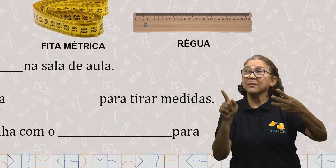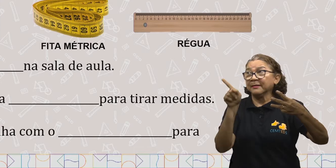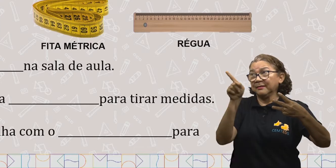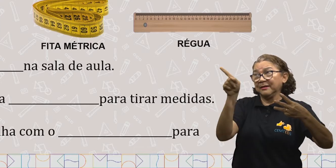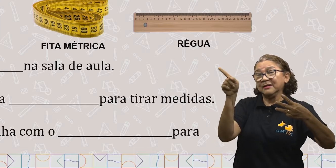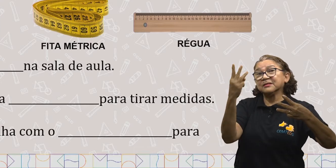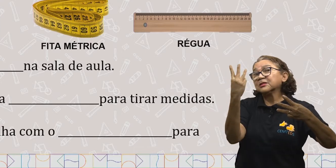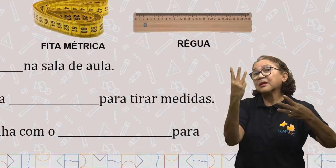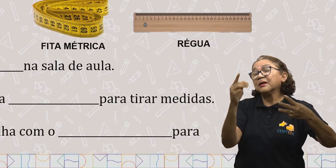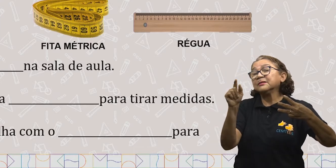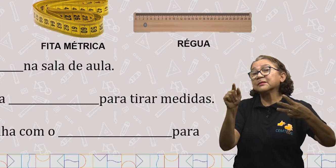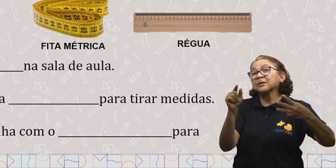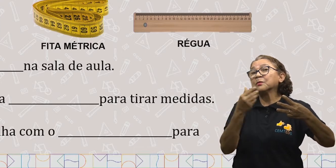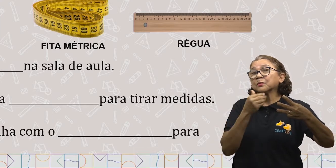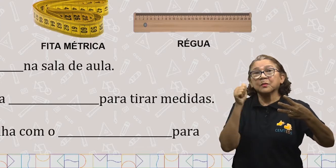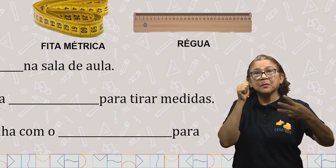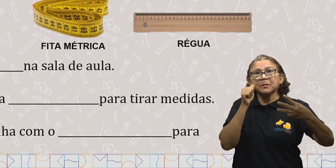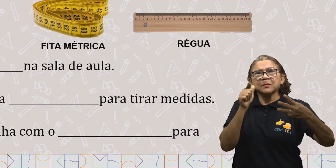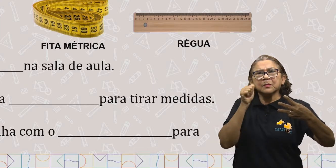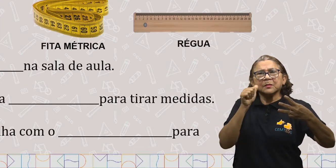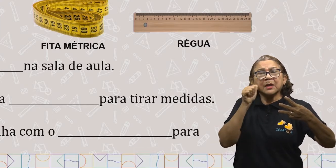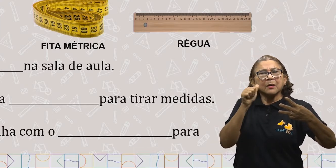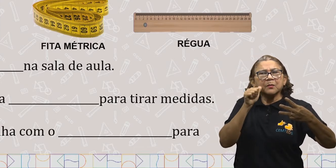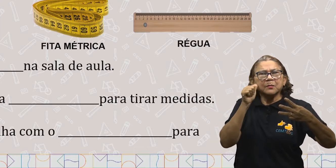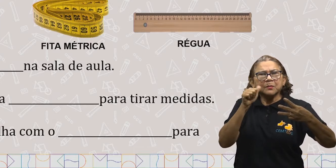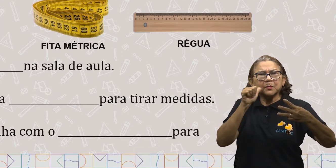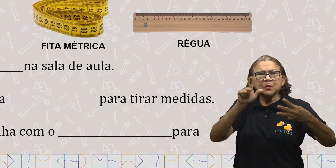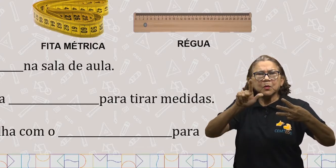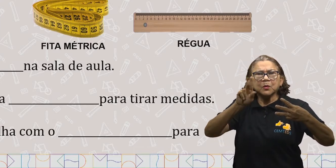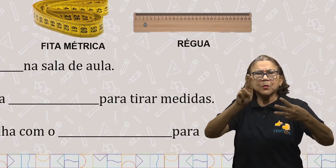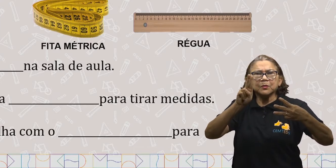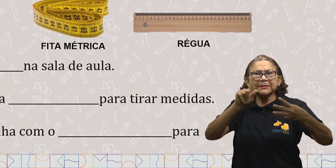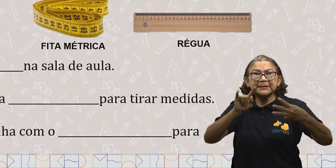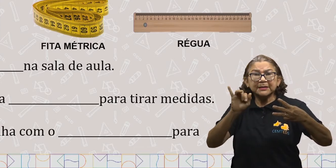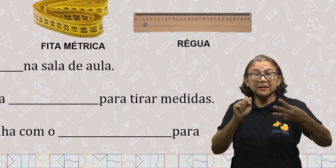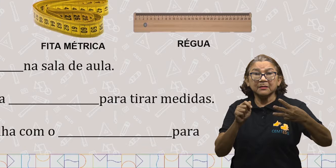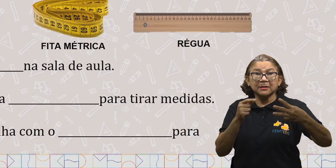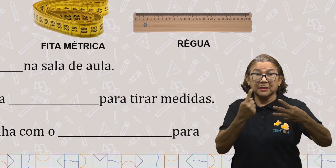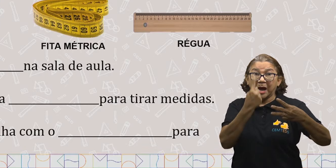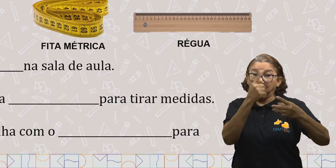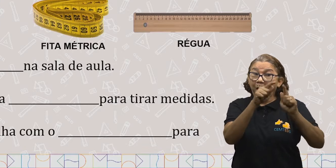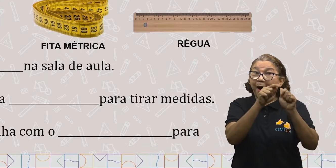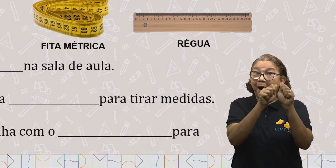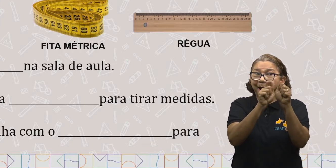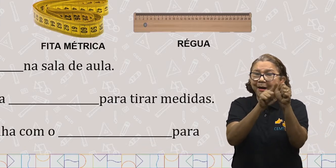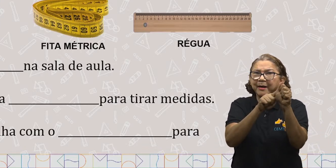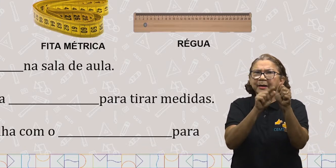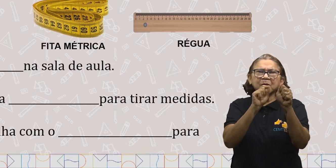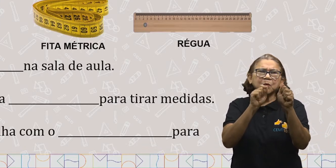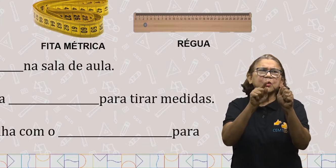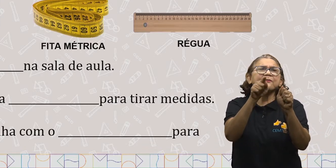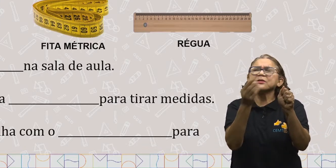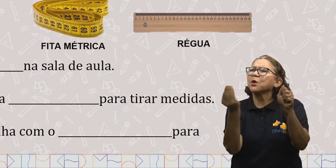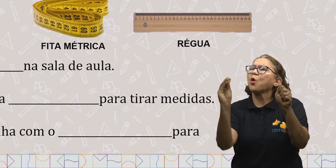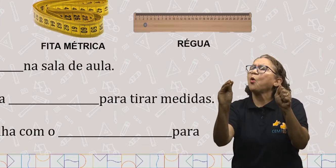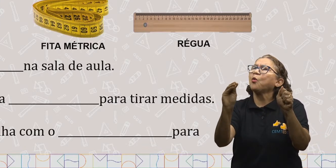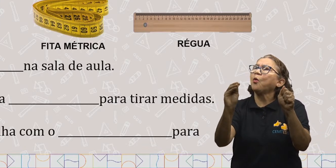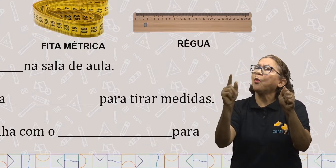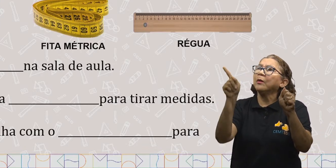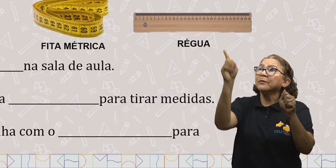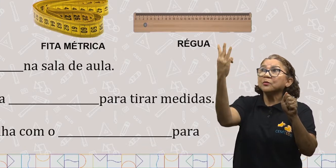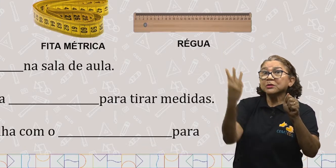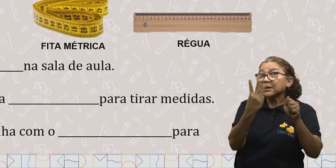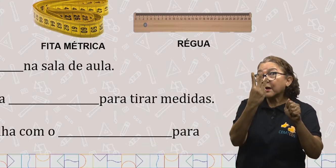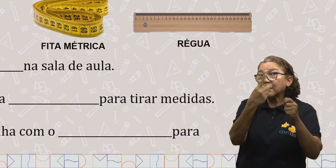ele utiliza? Vamos lá responder? Vamos agora responder a atividade número 1. Na letra A, o que foi que